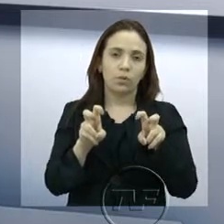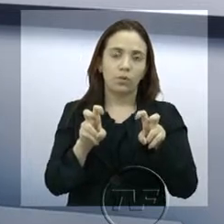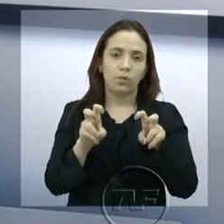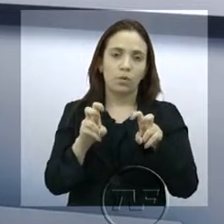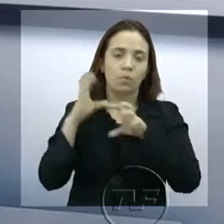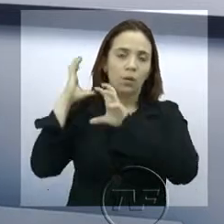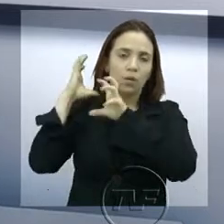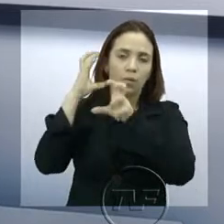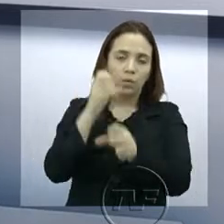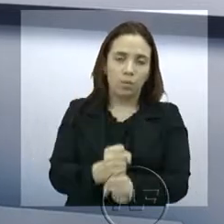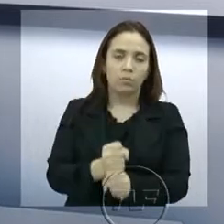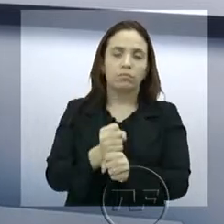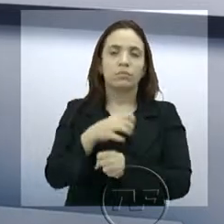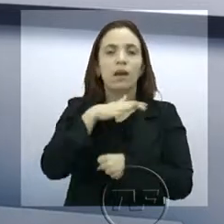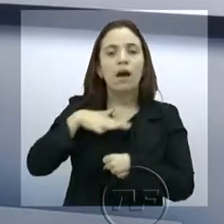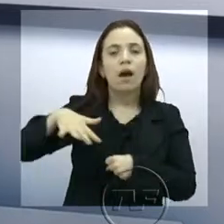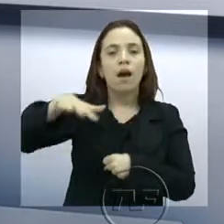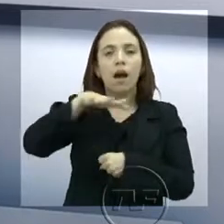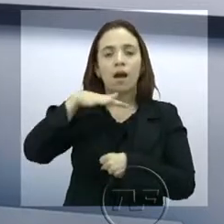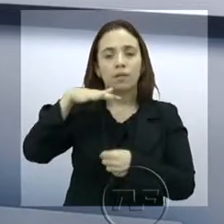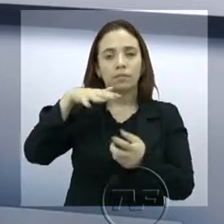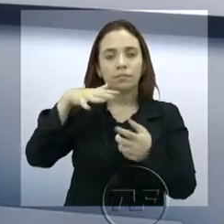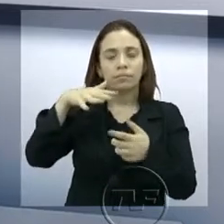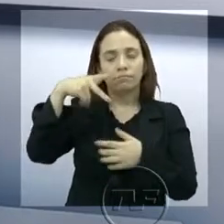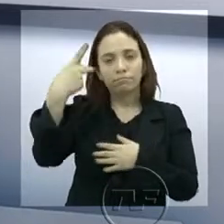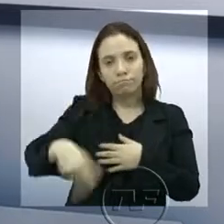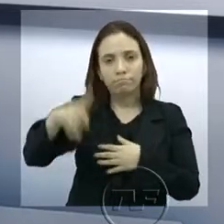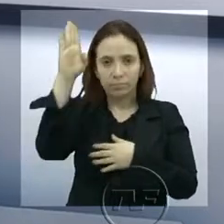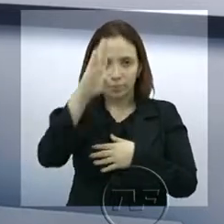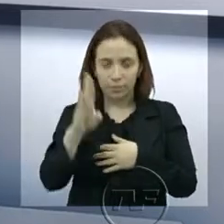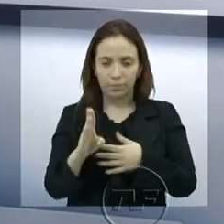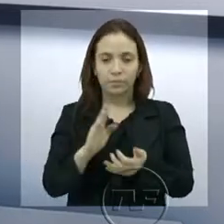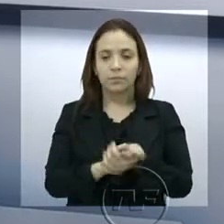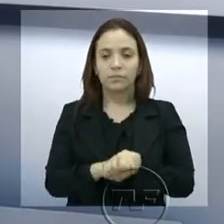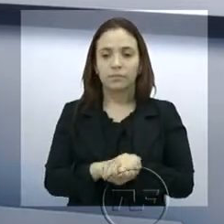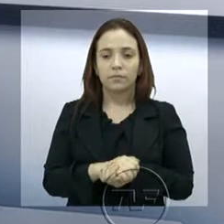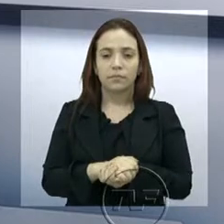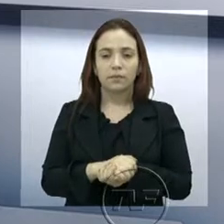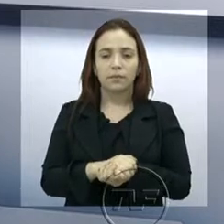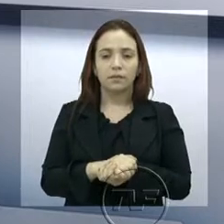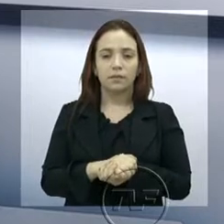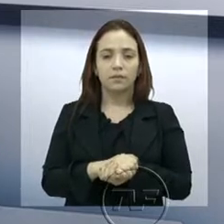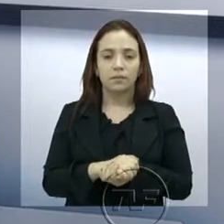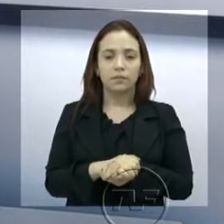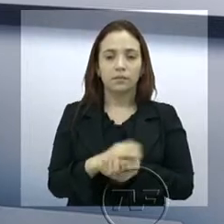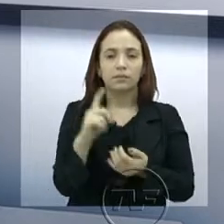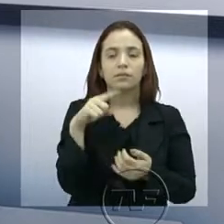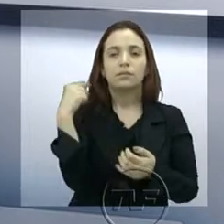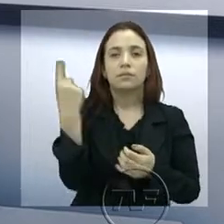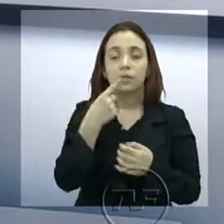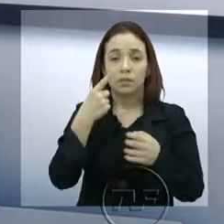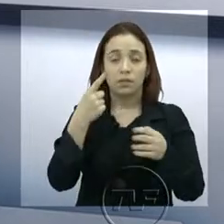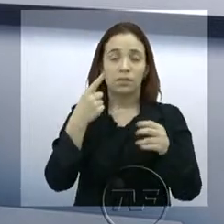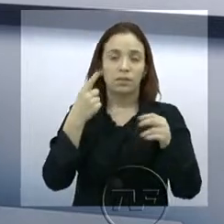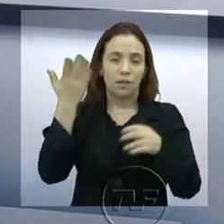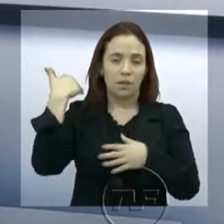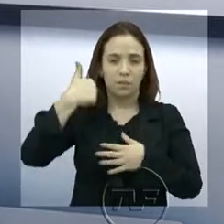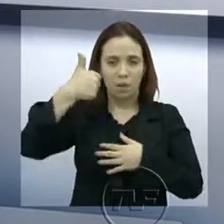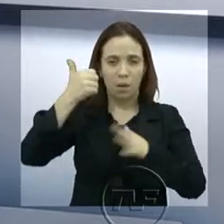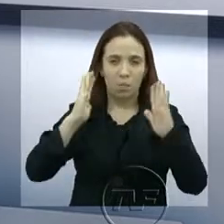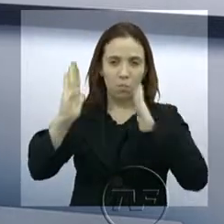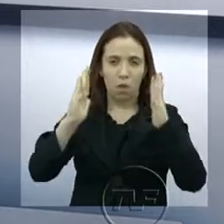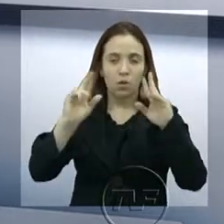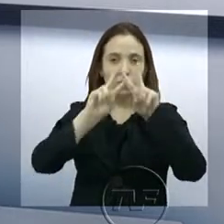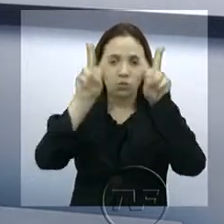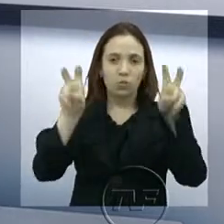né, a conjuntura do nosso país. Nós falávamos no primeiro bloco sobre a reforma